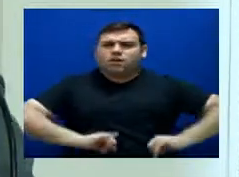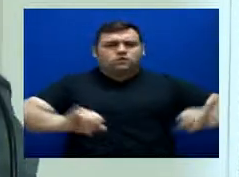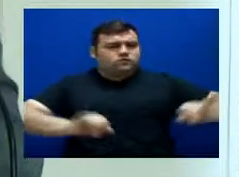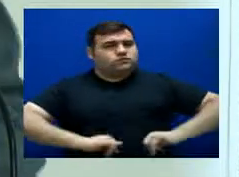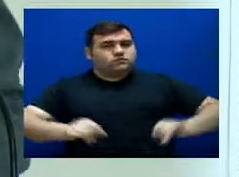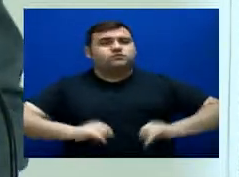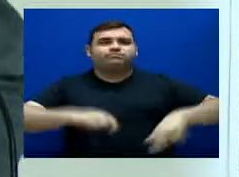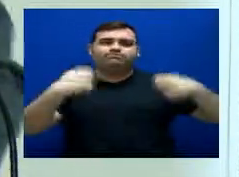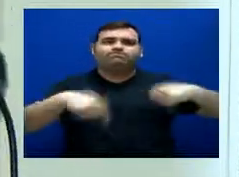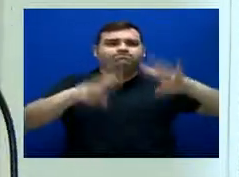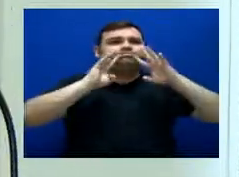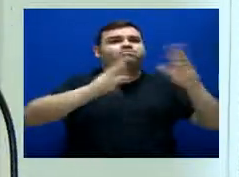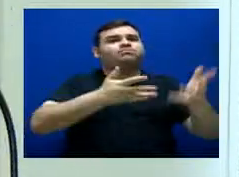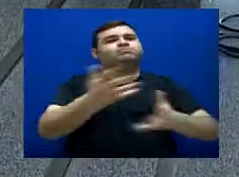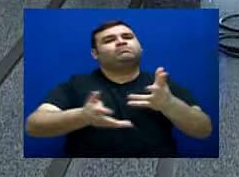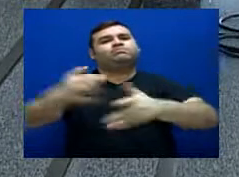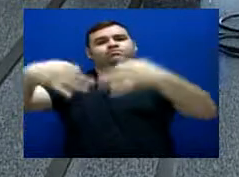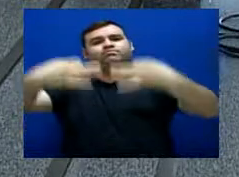atendido.